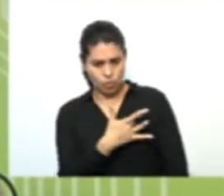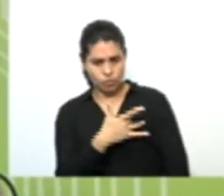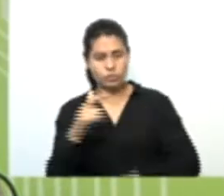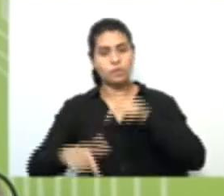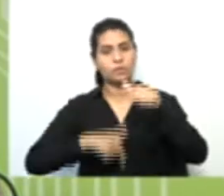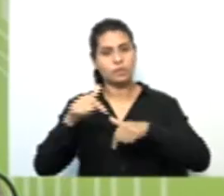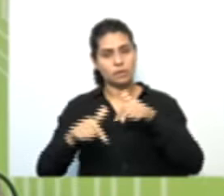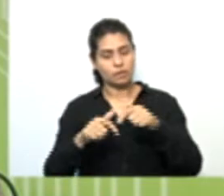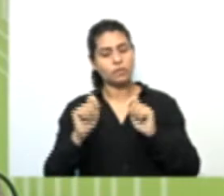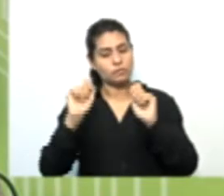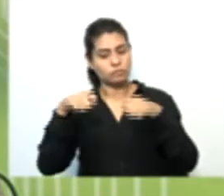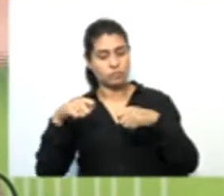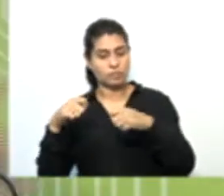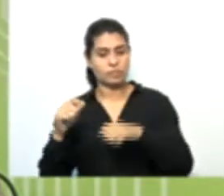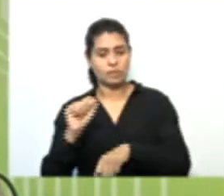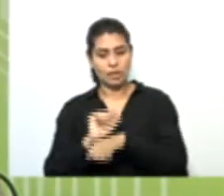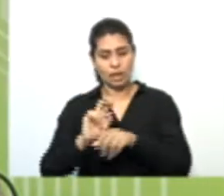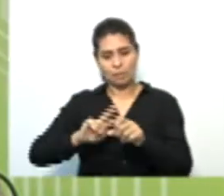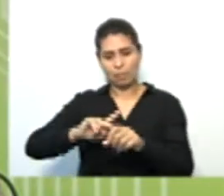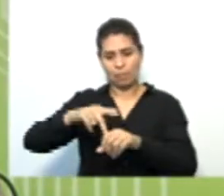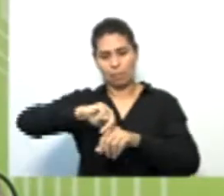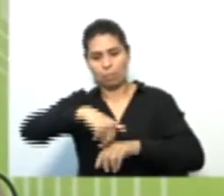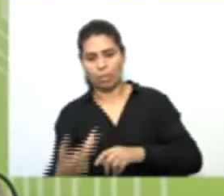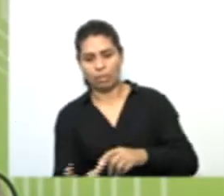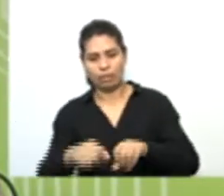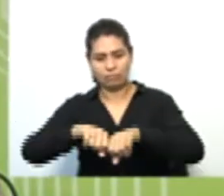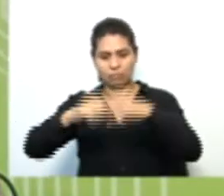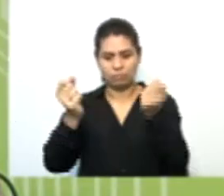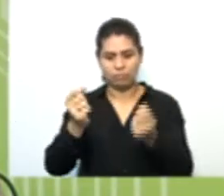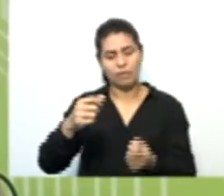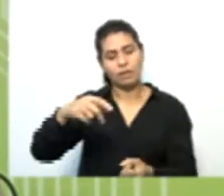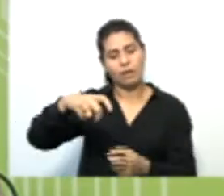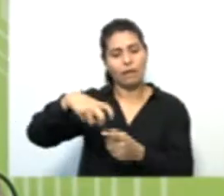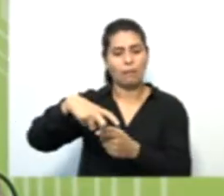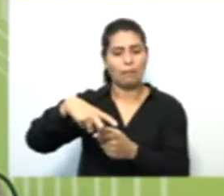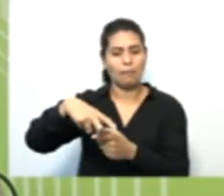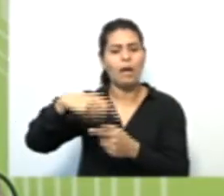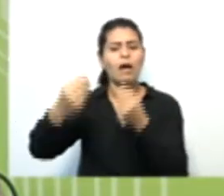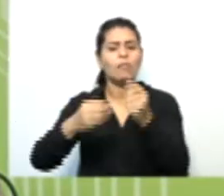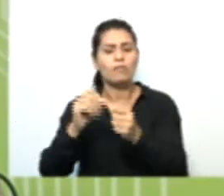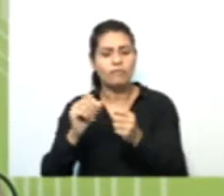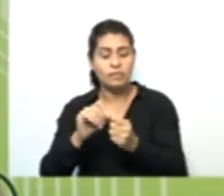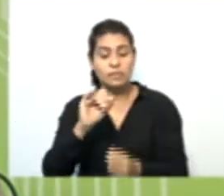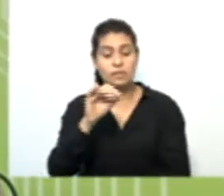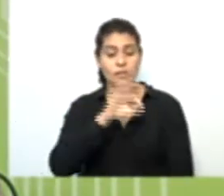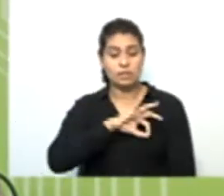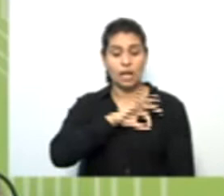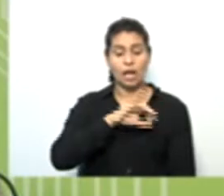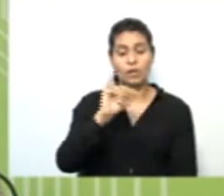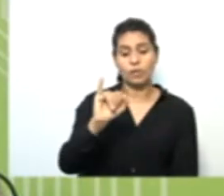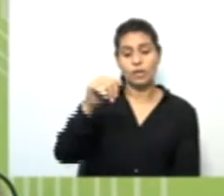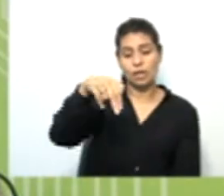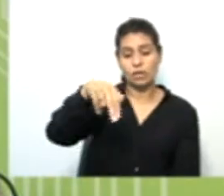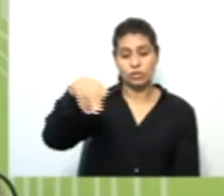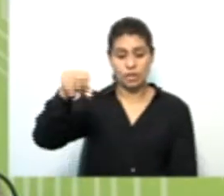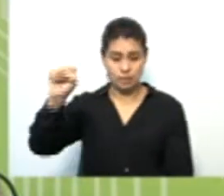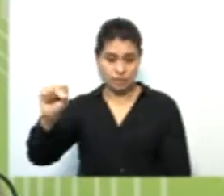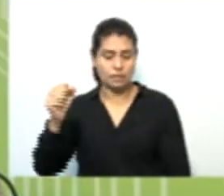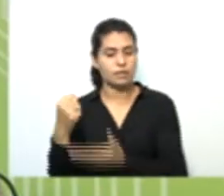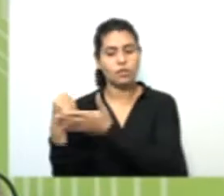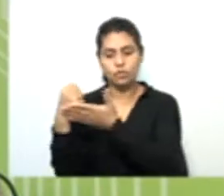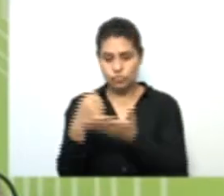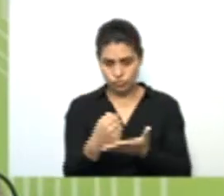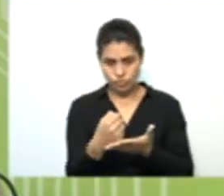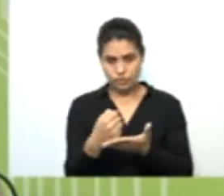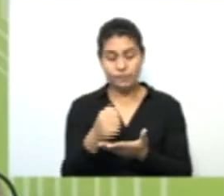período de trabalhado. Vamos supor, você tropeçou, caiu, quebrou a perna. Você pode estar recebendo seu salário pelo INSS porque você estava trabalhando de carteira assinada.